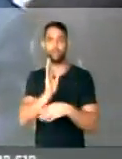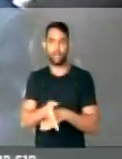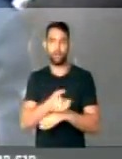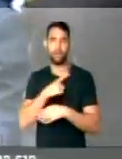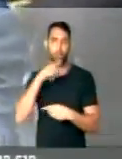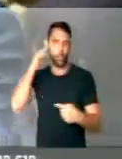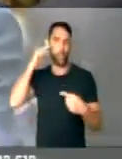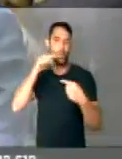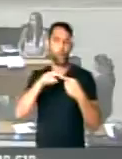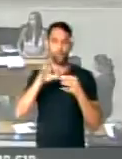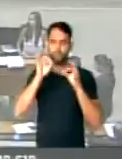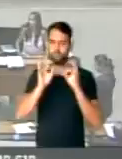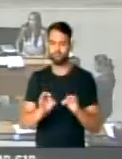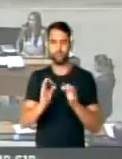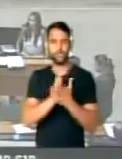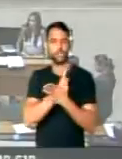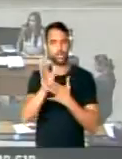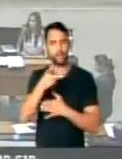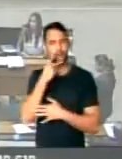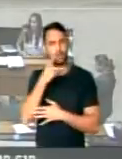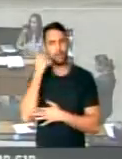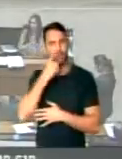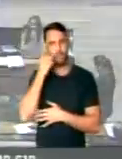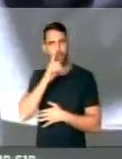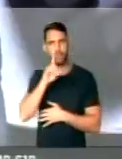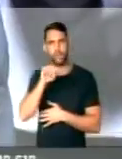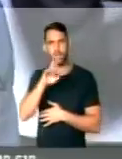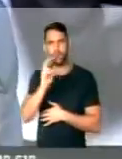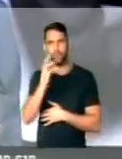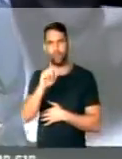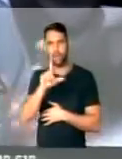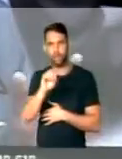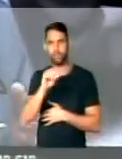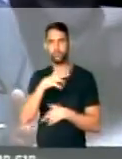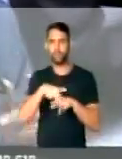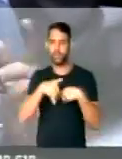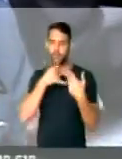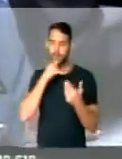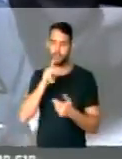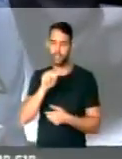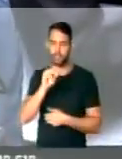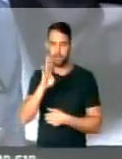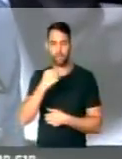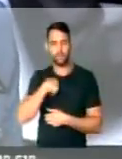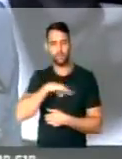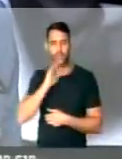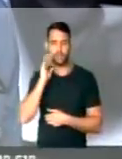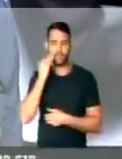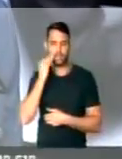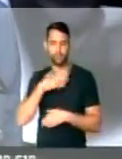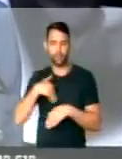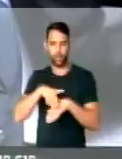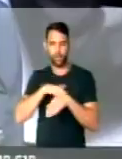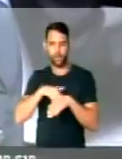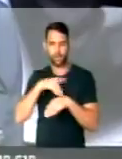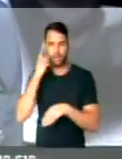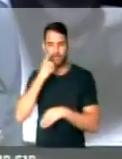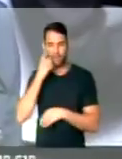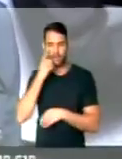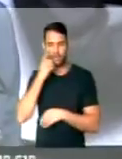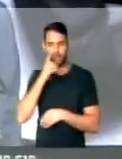Eu concordo plenamente com o que foi dito pelo deputado Daniel Coelho, só lamento que o PSDB não tenha entendido a conversa do